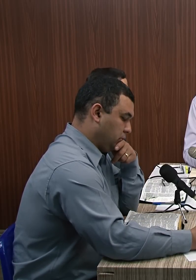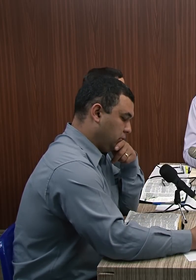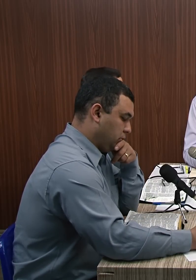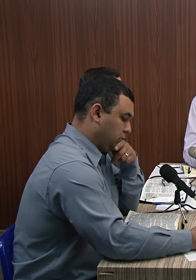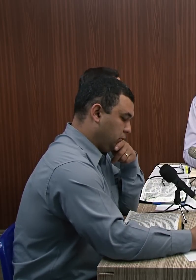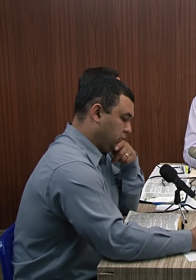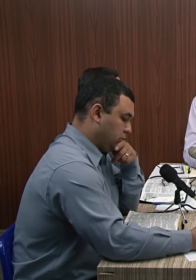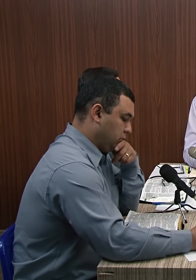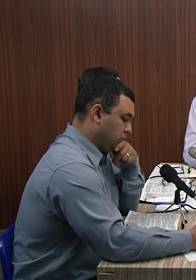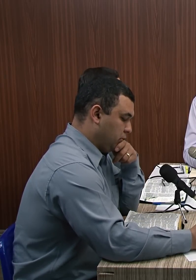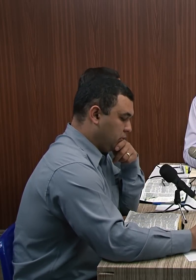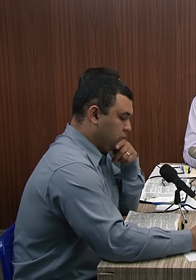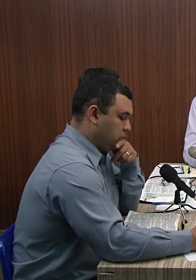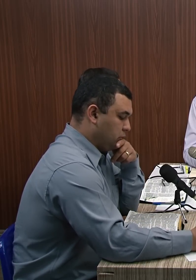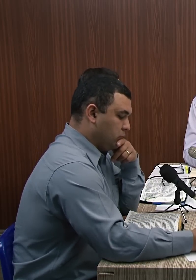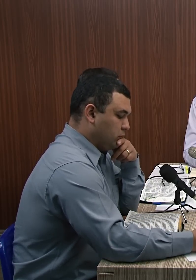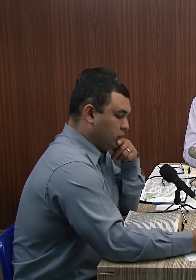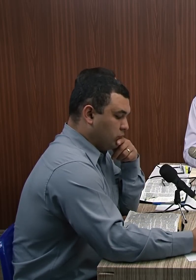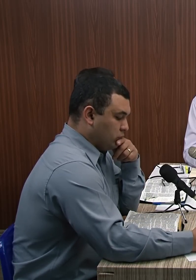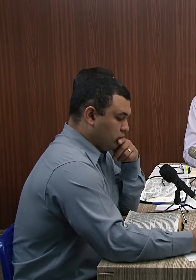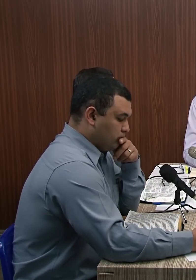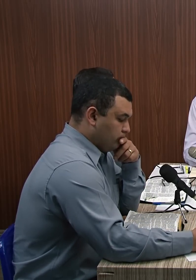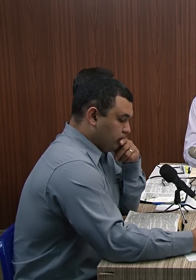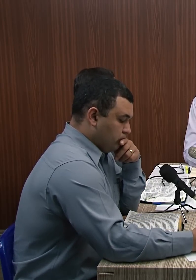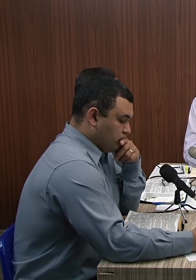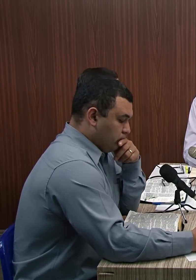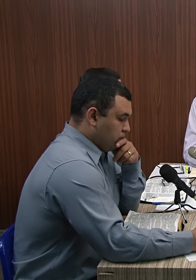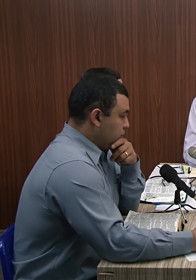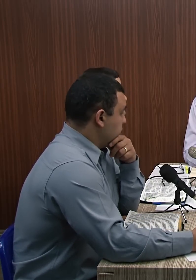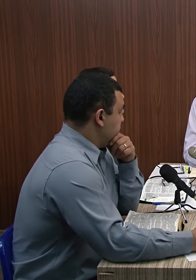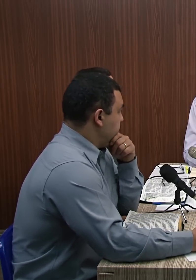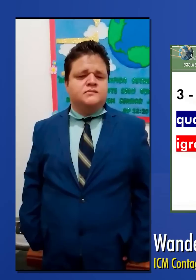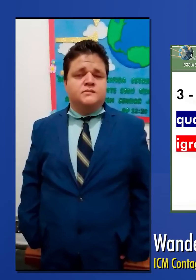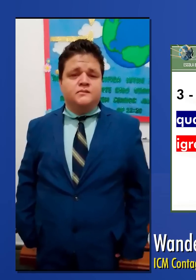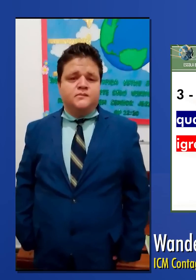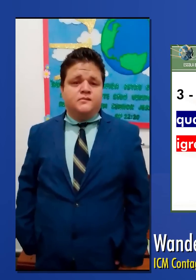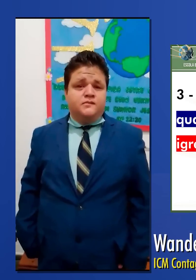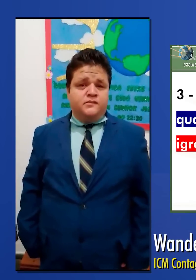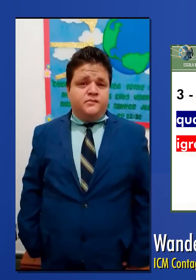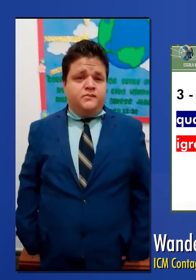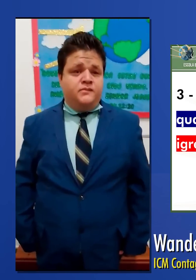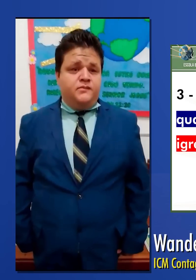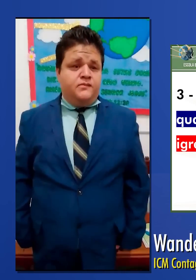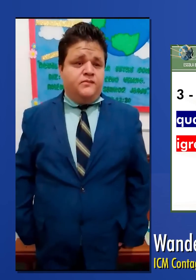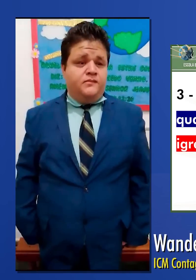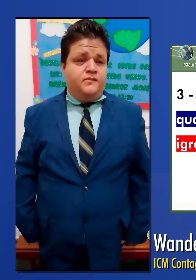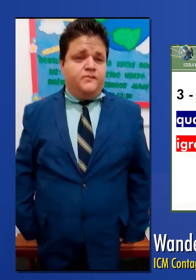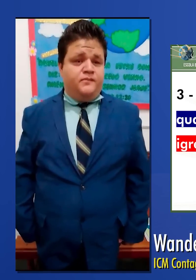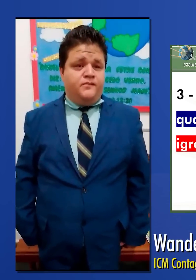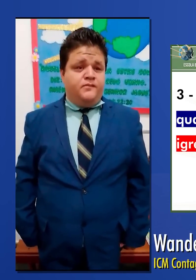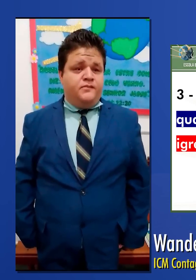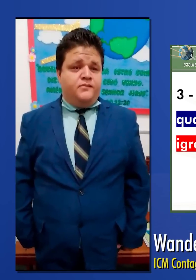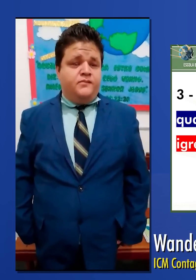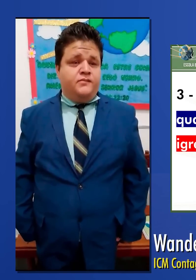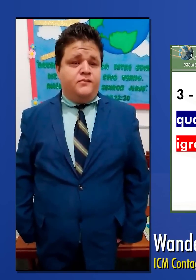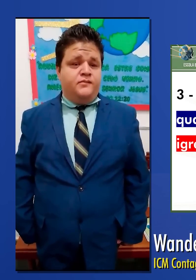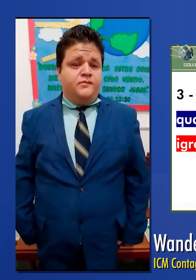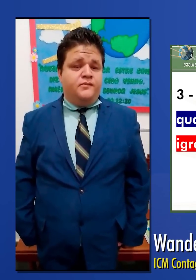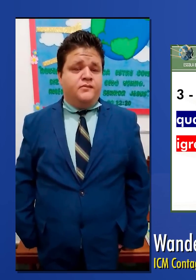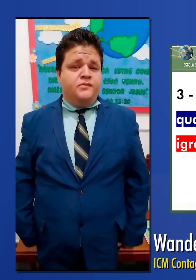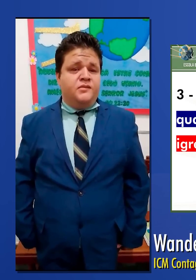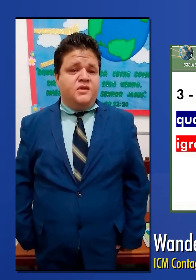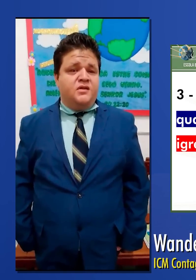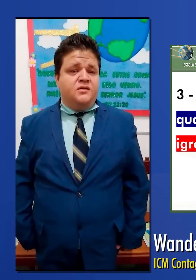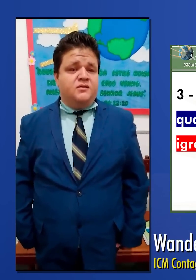que é lá de Serra, Espírito Santo. Vamos assistir o vídeo, depois nós voltamos. Respondendo a pergunta para a